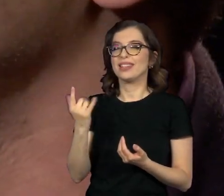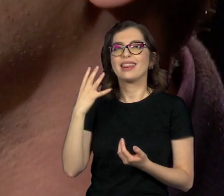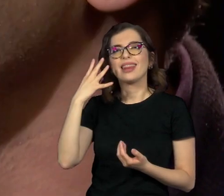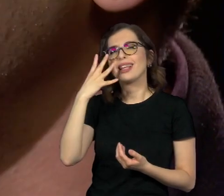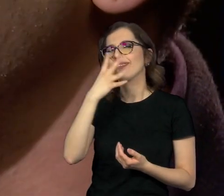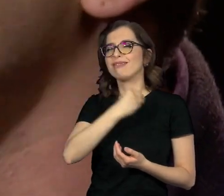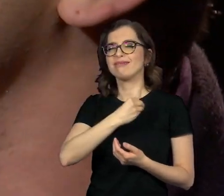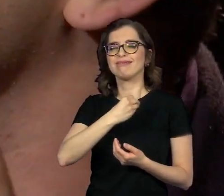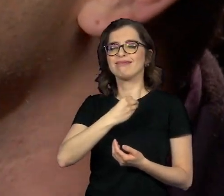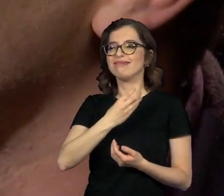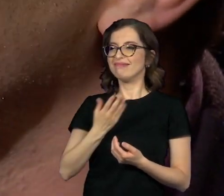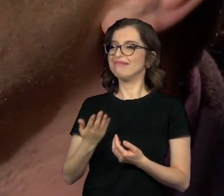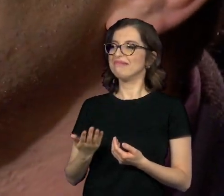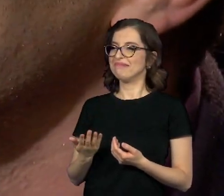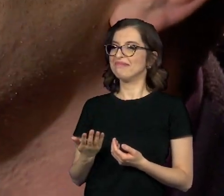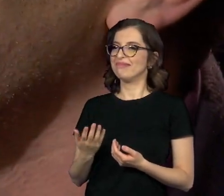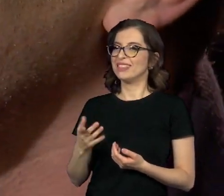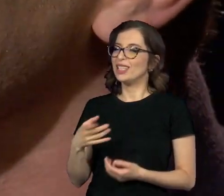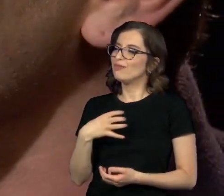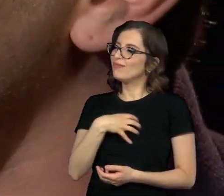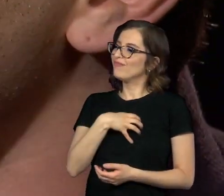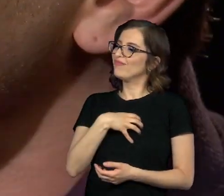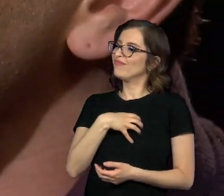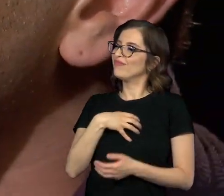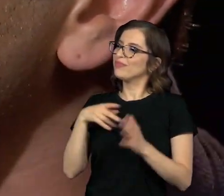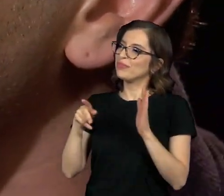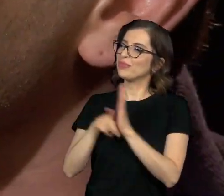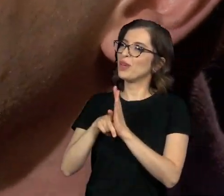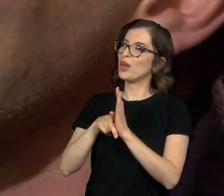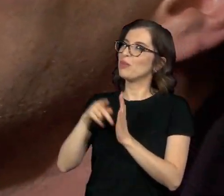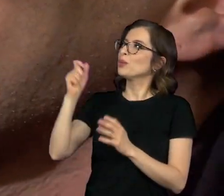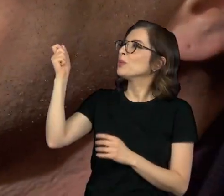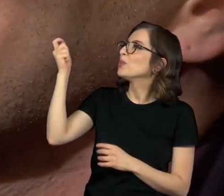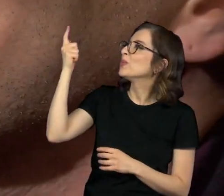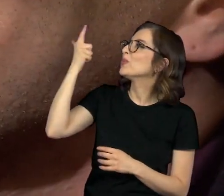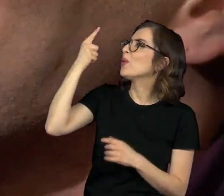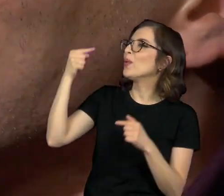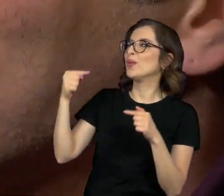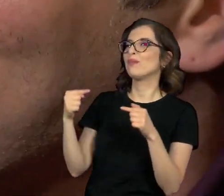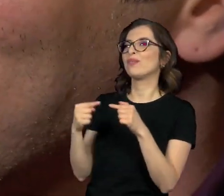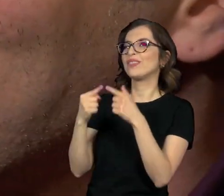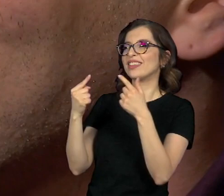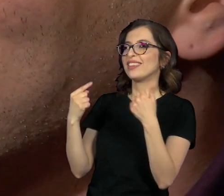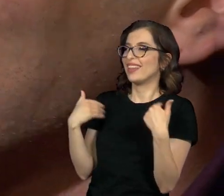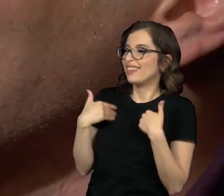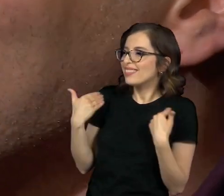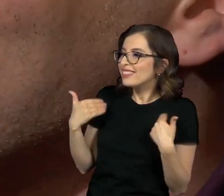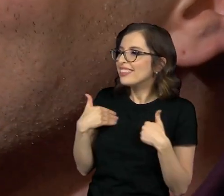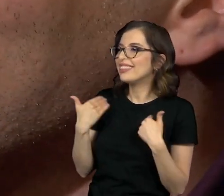né? A Bahia, ao sol. O sol, ela tem uma força, né? A umidade, uma alegria, né? Eu gosto.